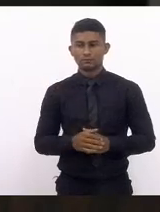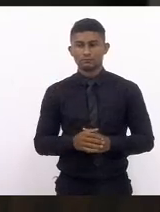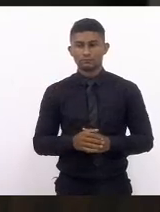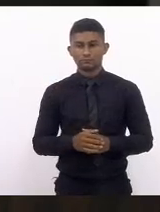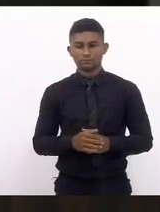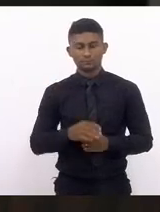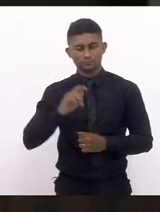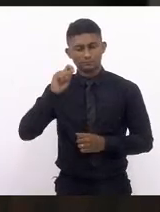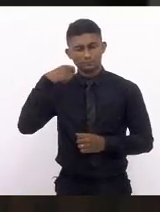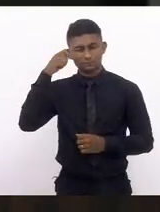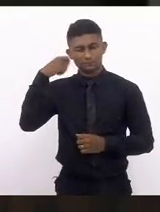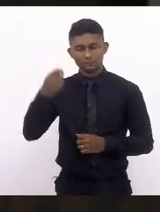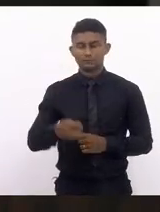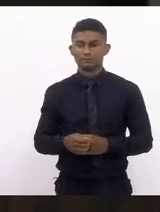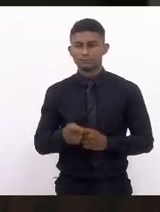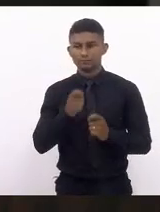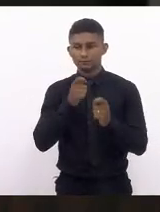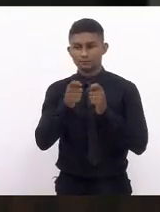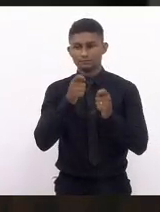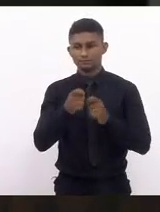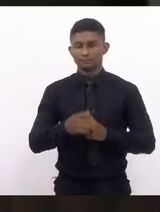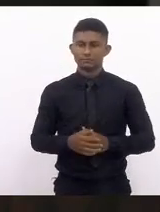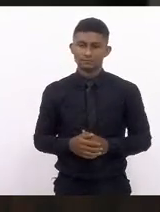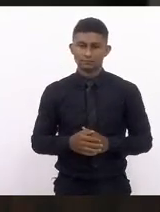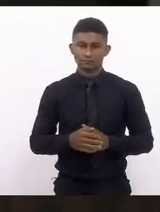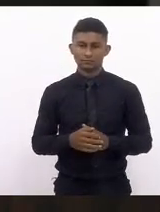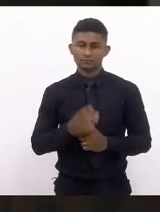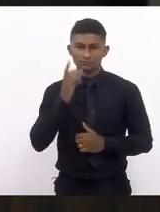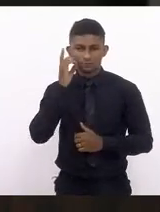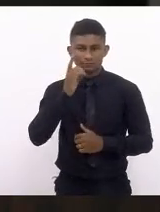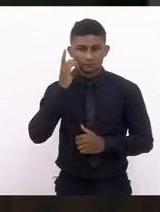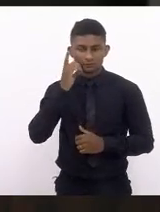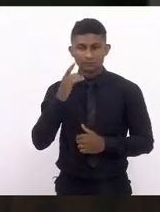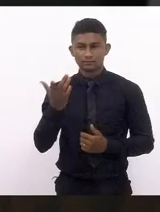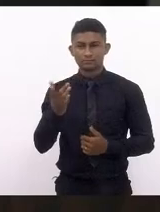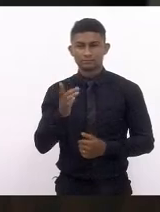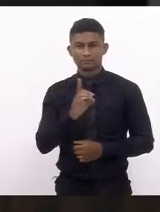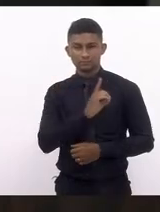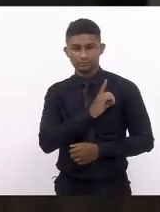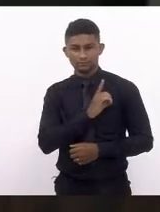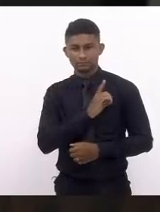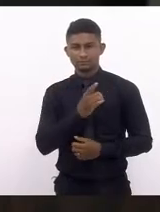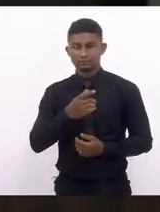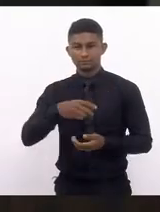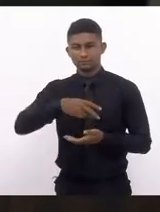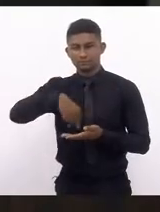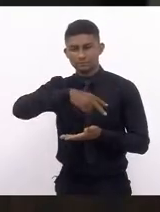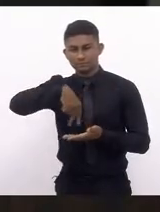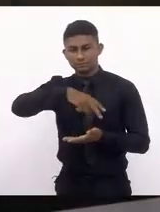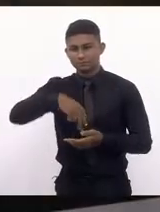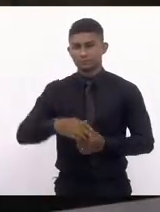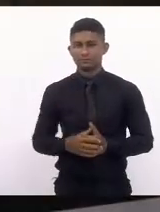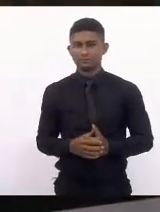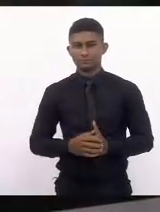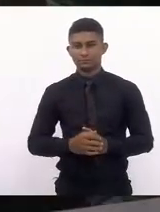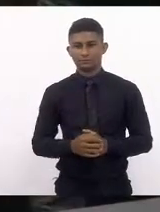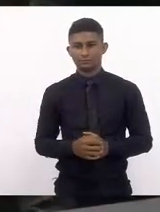o ator entrevistador Deputado delegado e dançarino